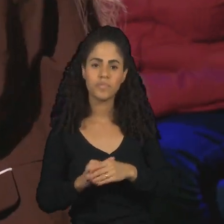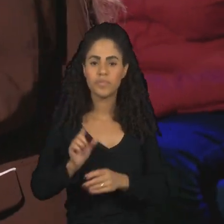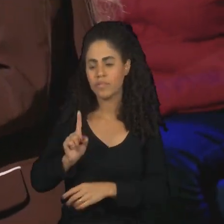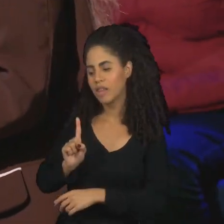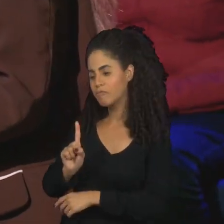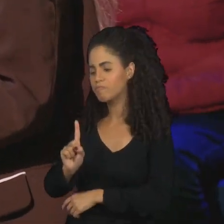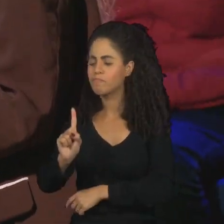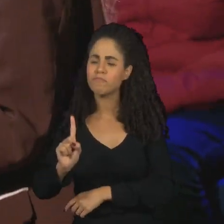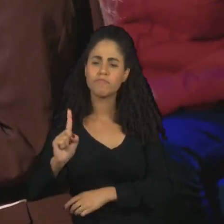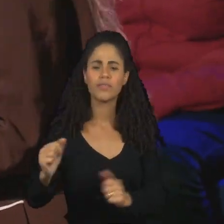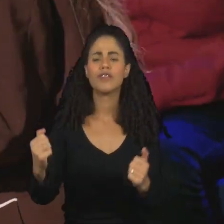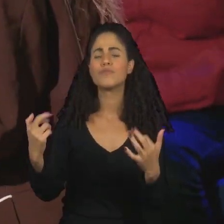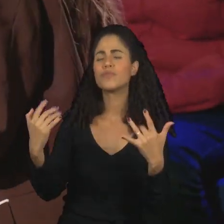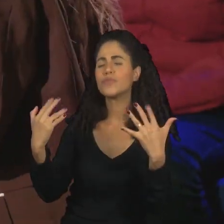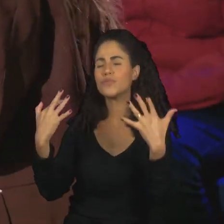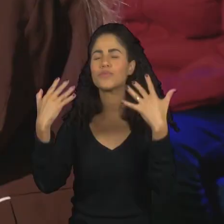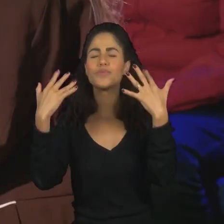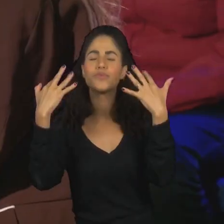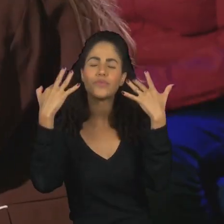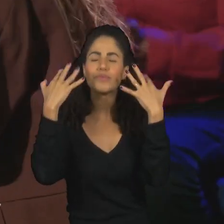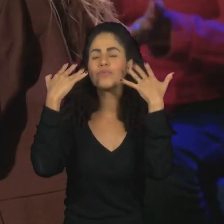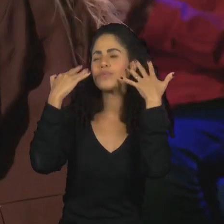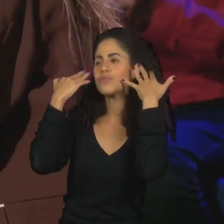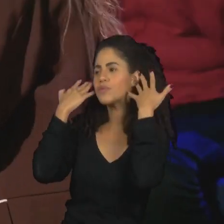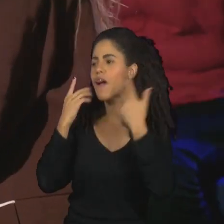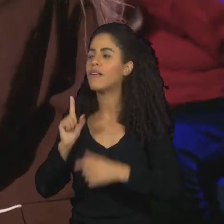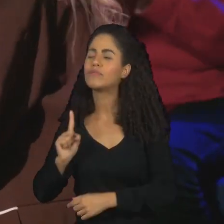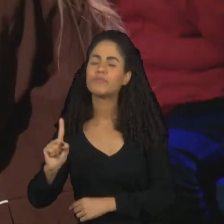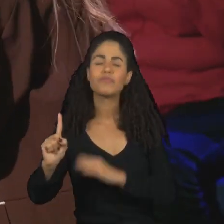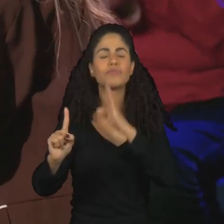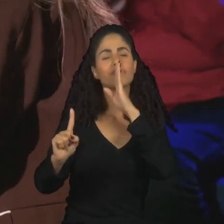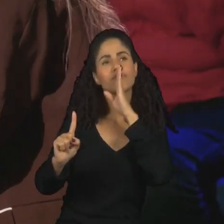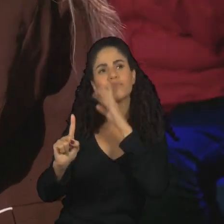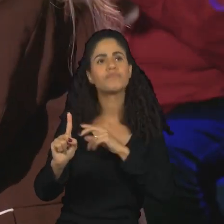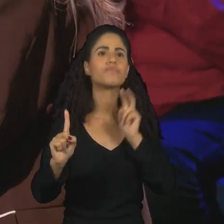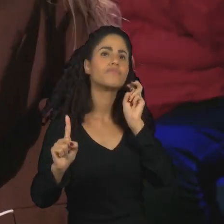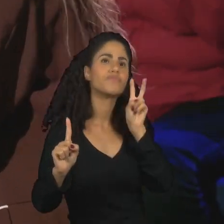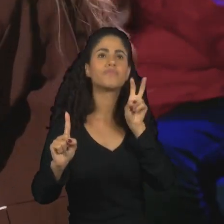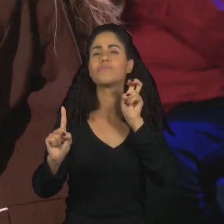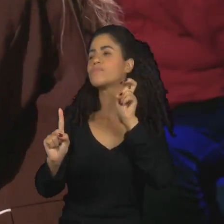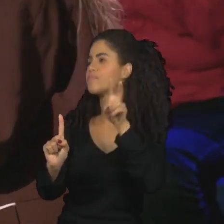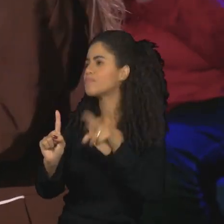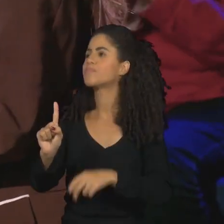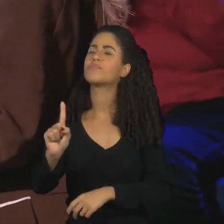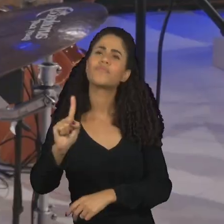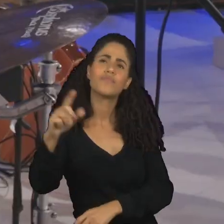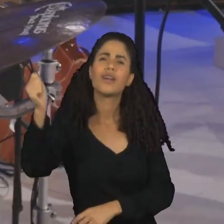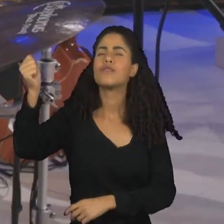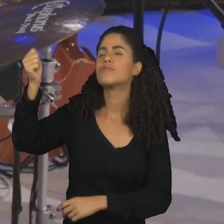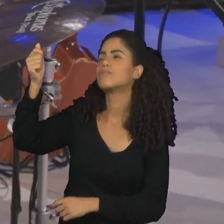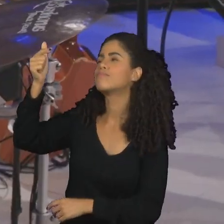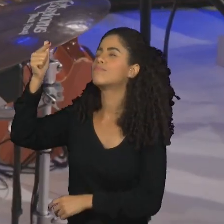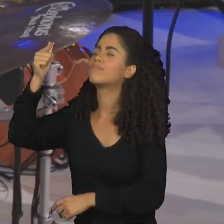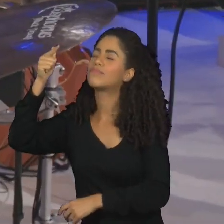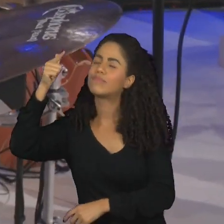Caminhando contra o vento, silêncio sem dor, medo do sol de quase